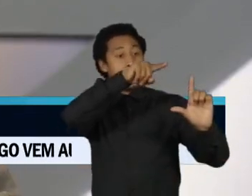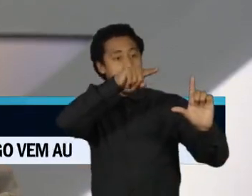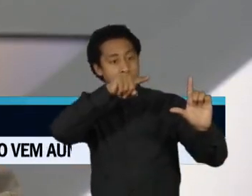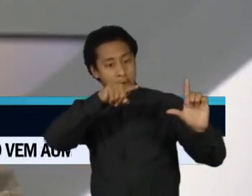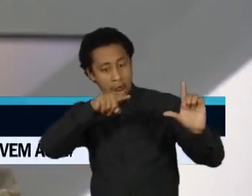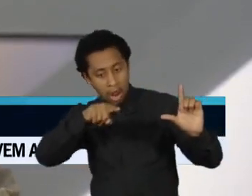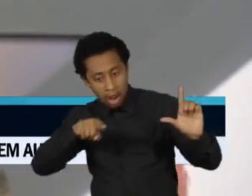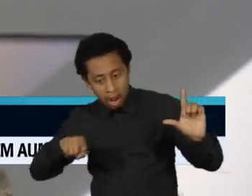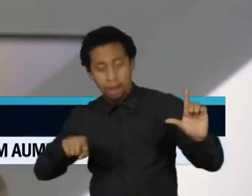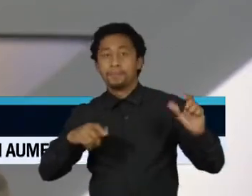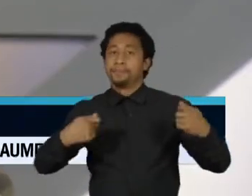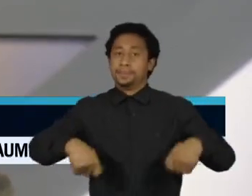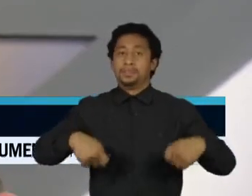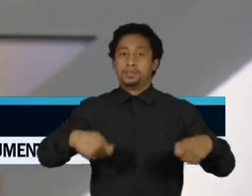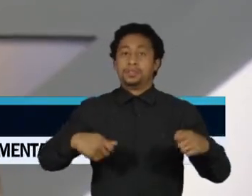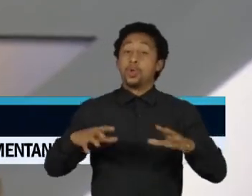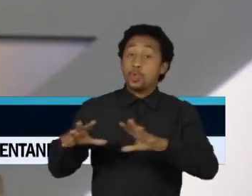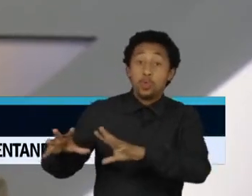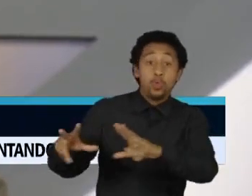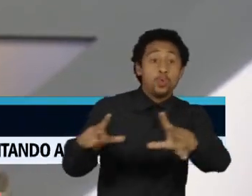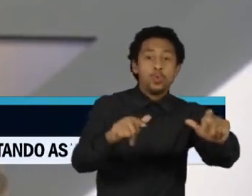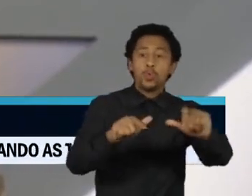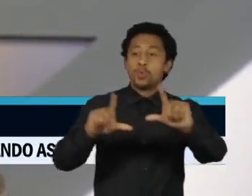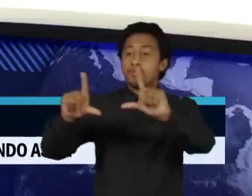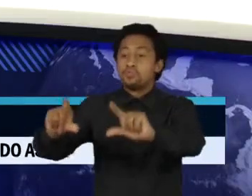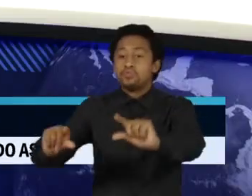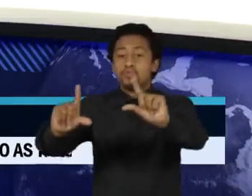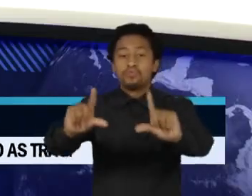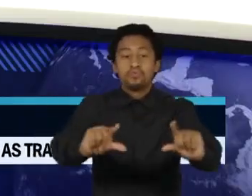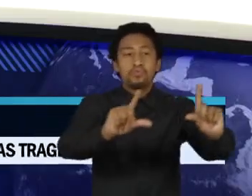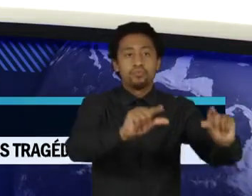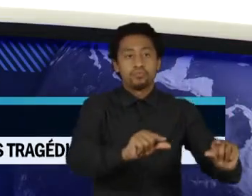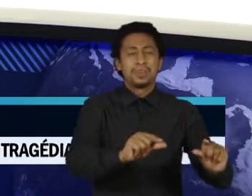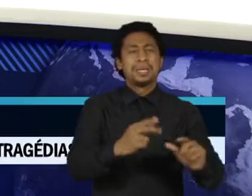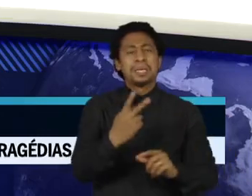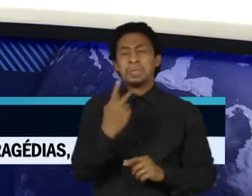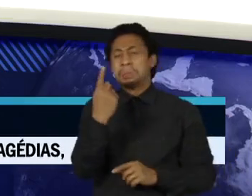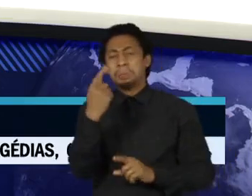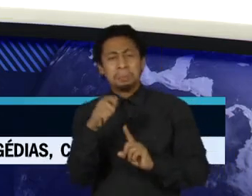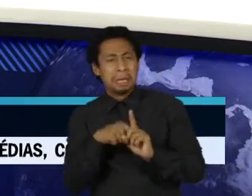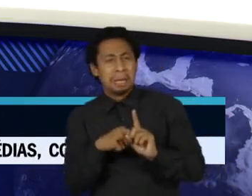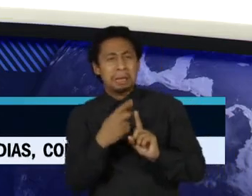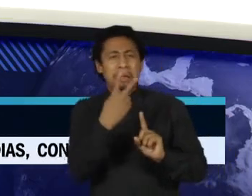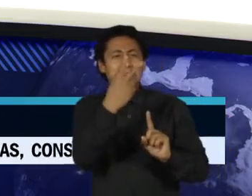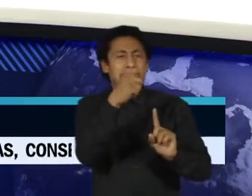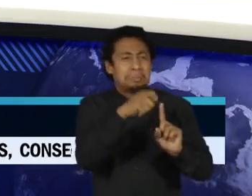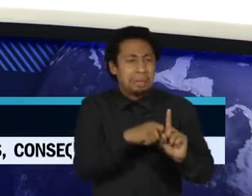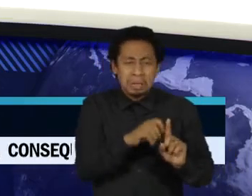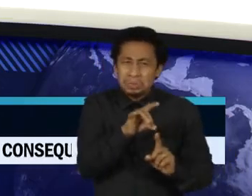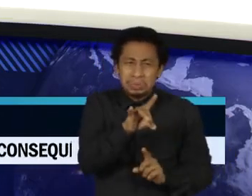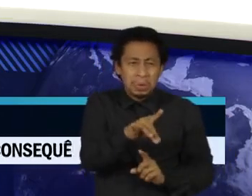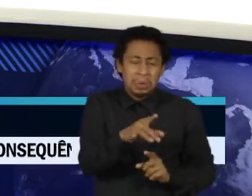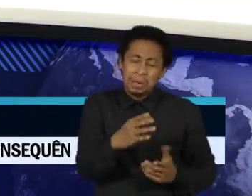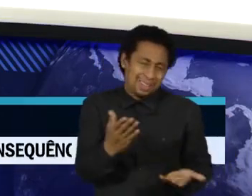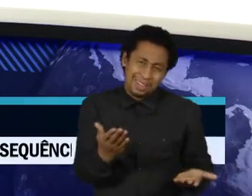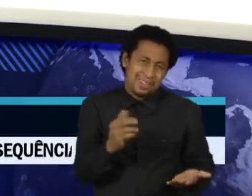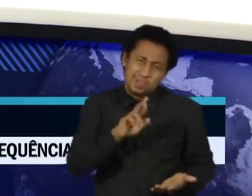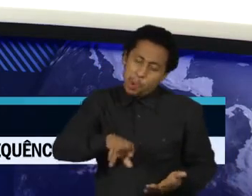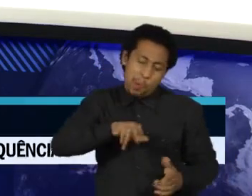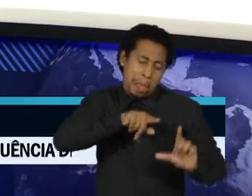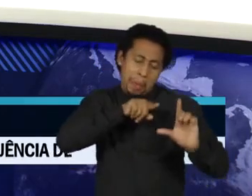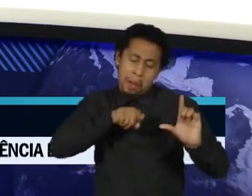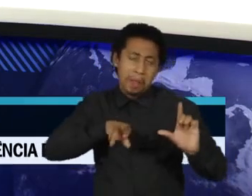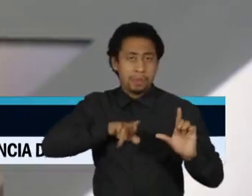parte dos preços caindo e persistente, não era para ser um mês ou dois, uma coisa que se observasse ao longo de vários meses, isso seria